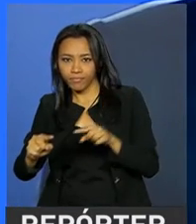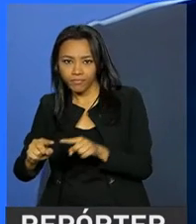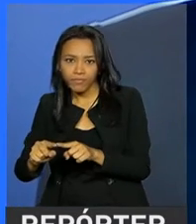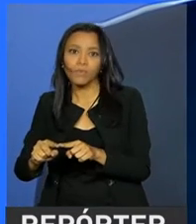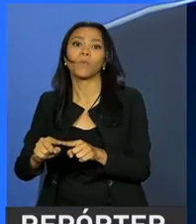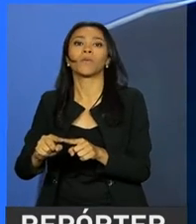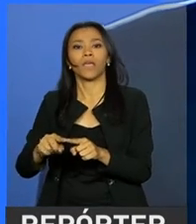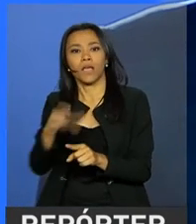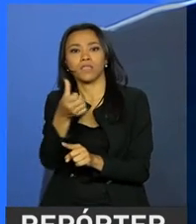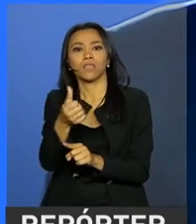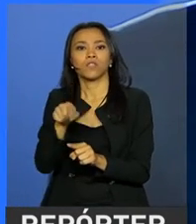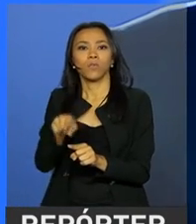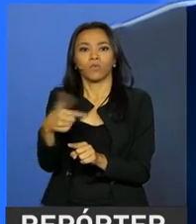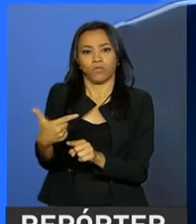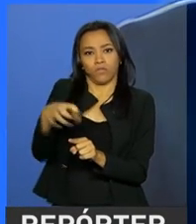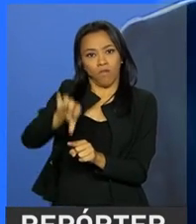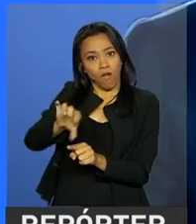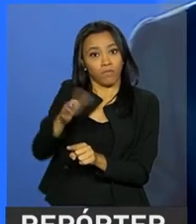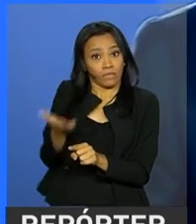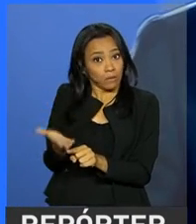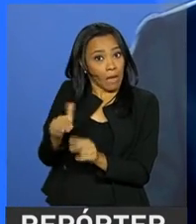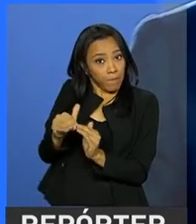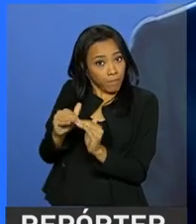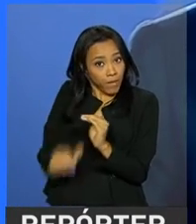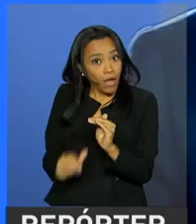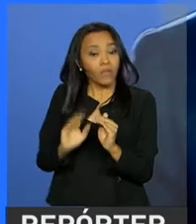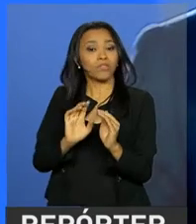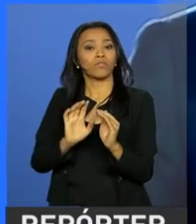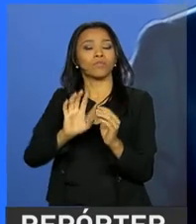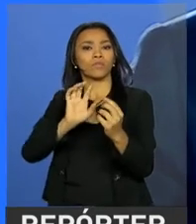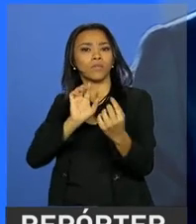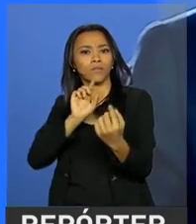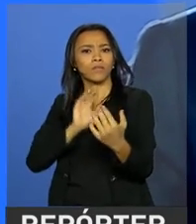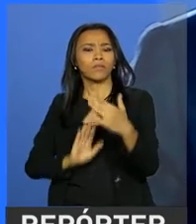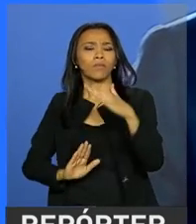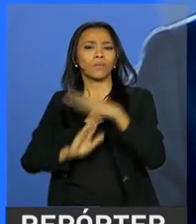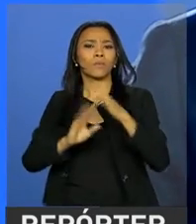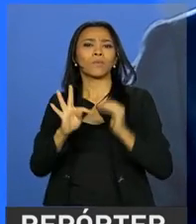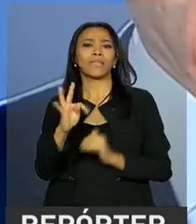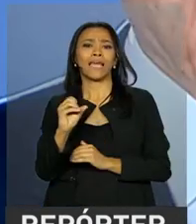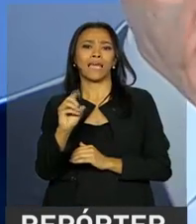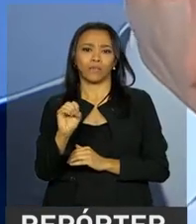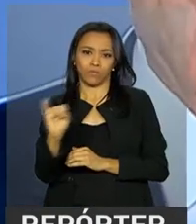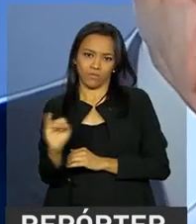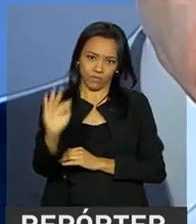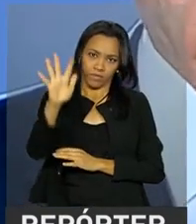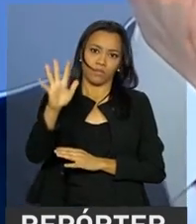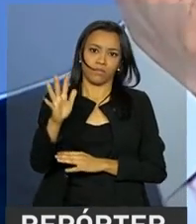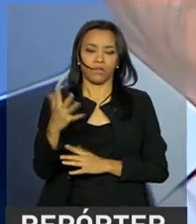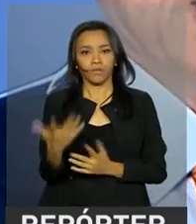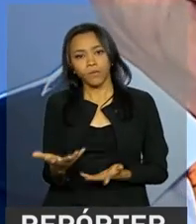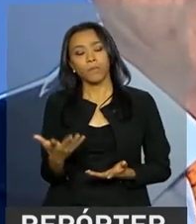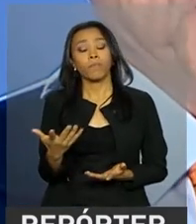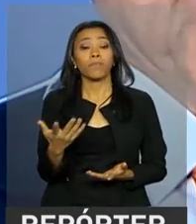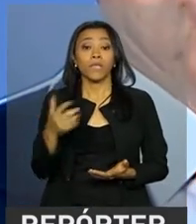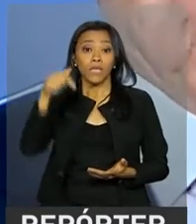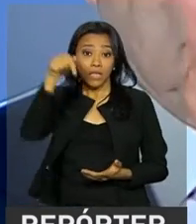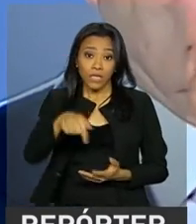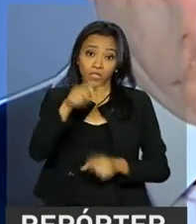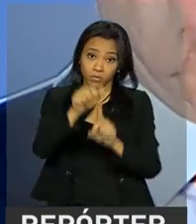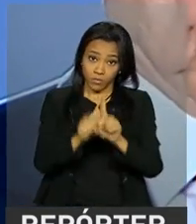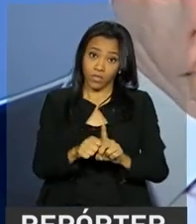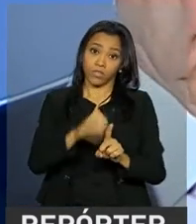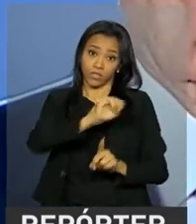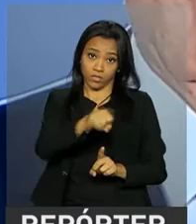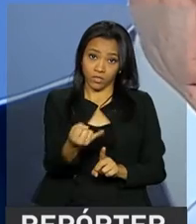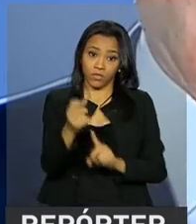a inflação, a 6,29, portanto, abaixo do teto da meta de inflação. E agora, neste mês de